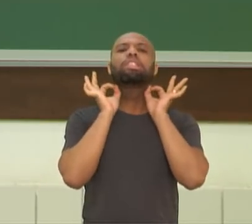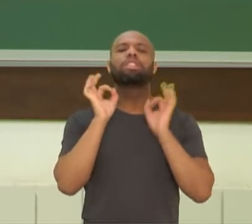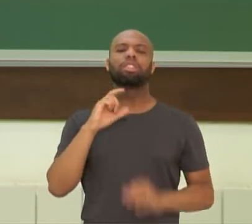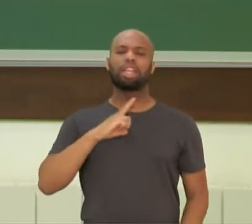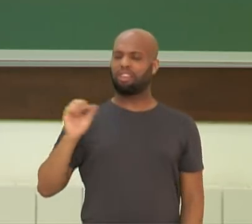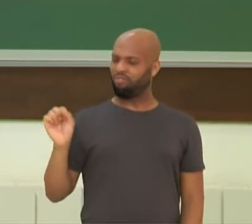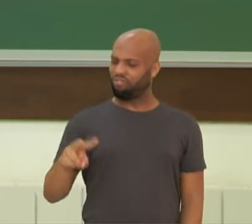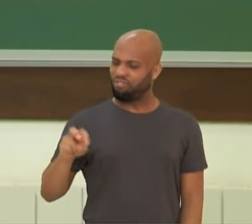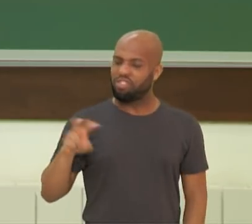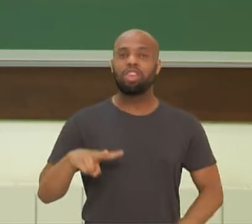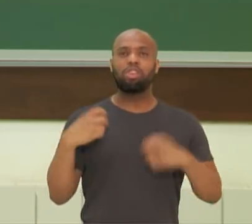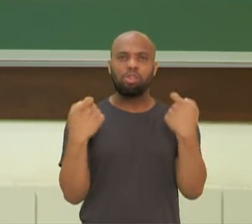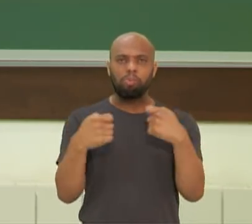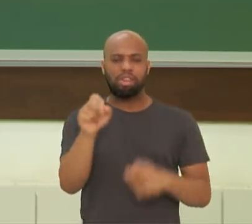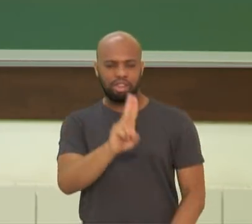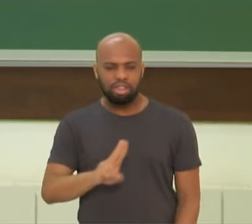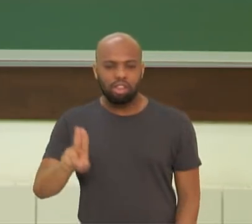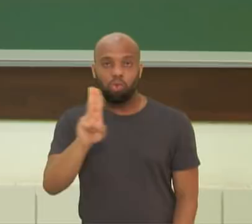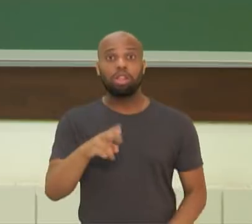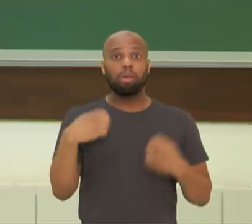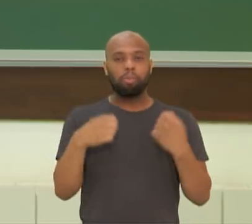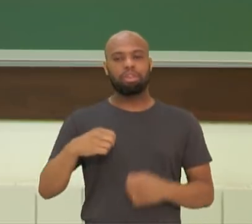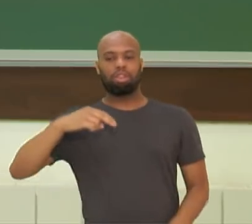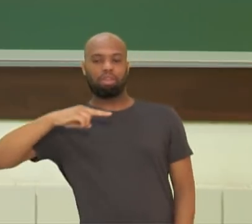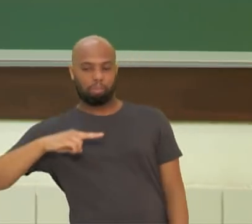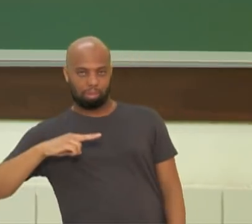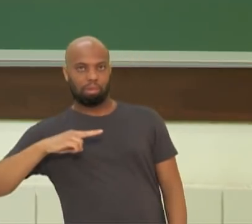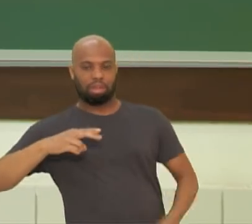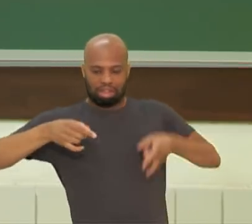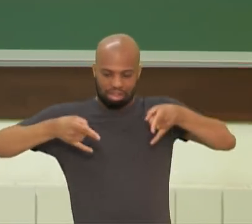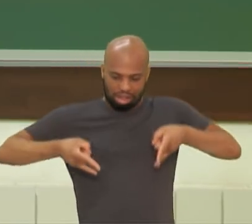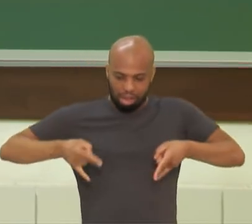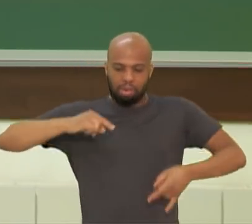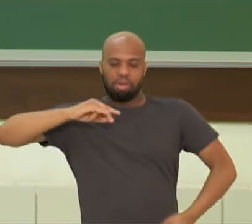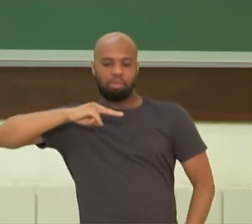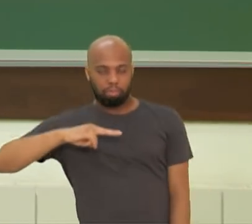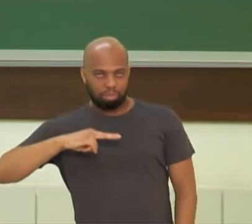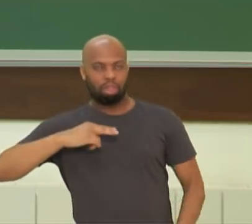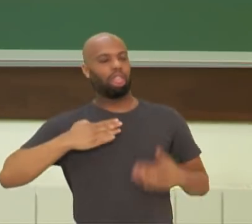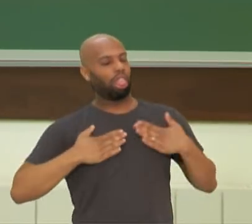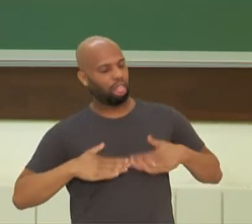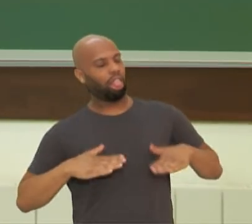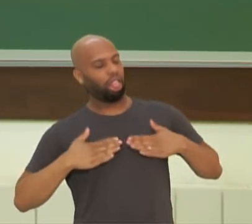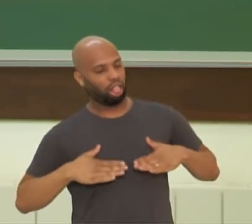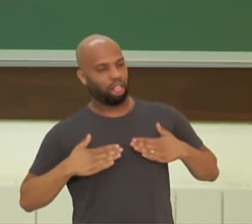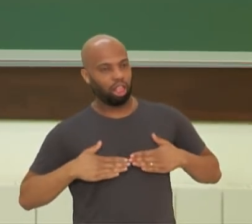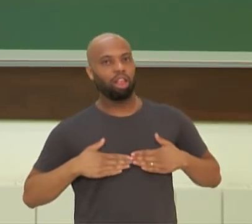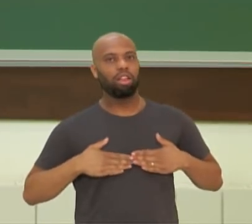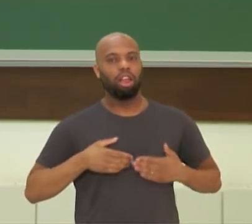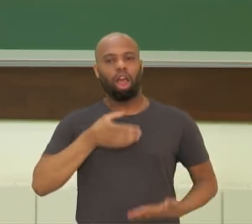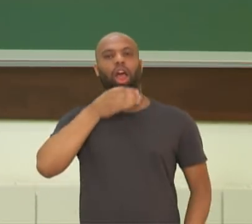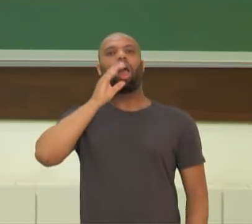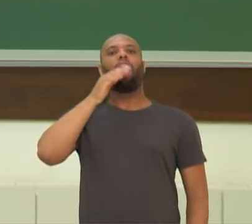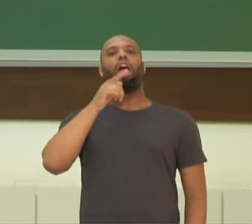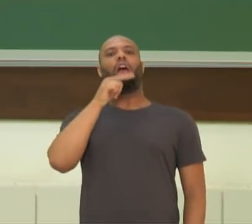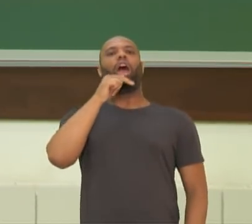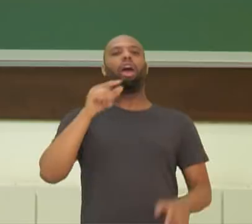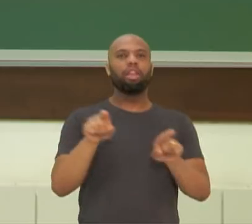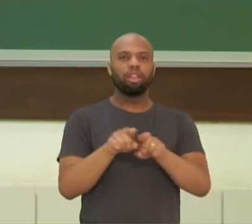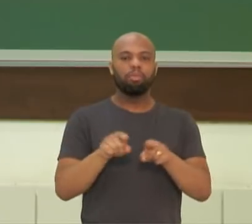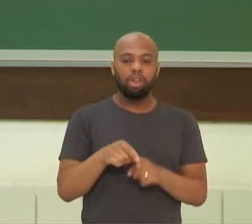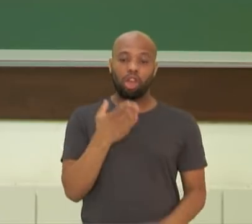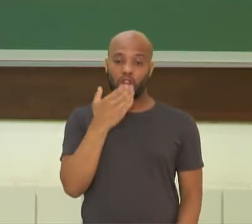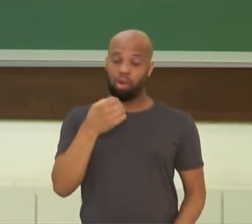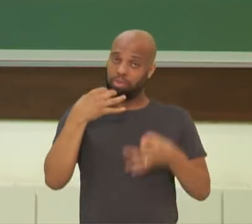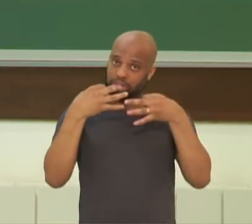Esse vírus que precisa de repouso, né? A pessoa precisa ficar deitada, descansando, se hidratando, comendo, se